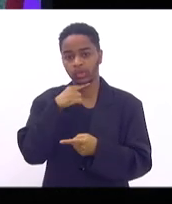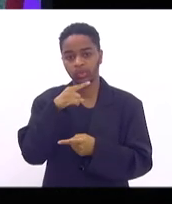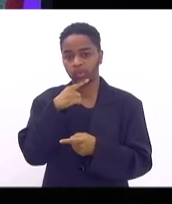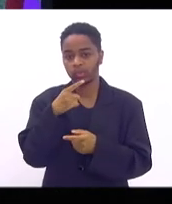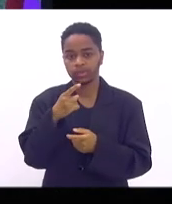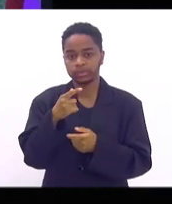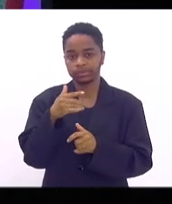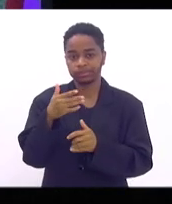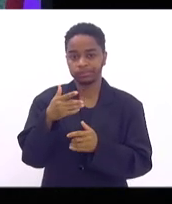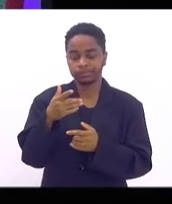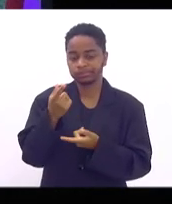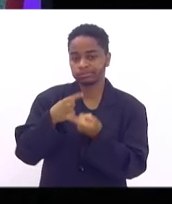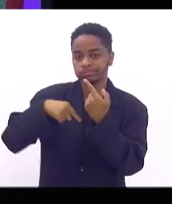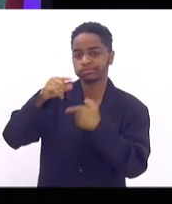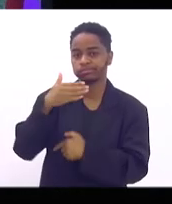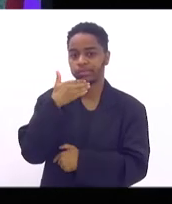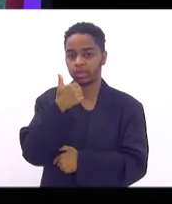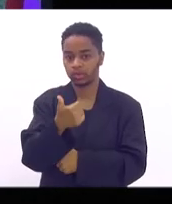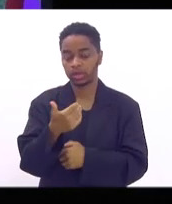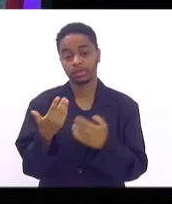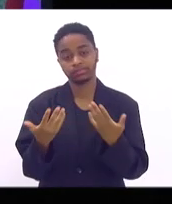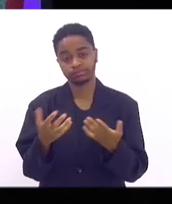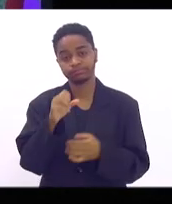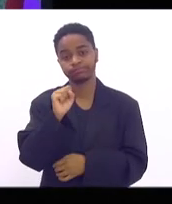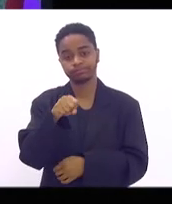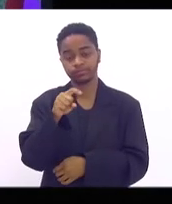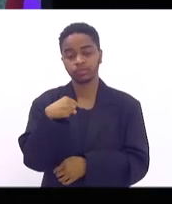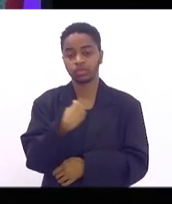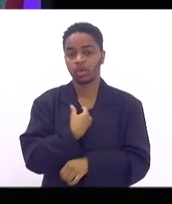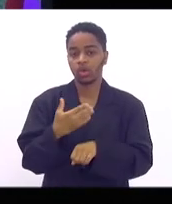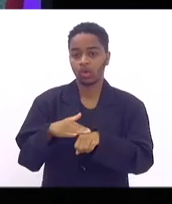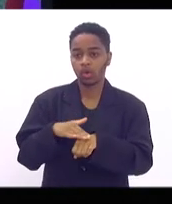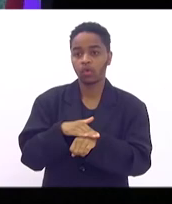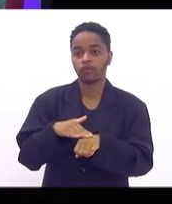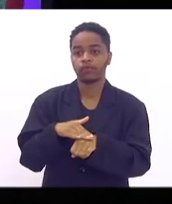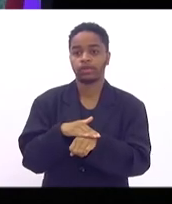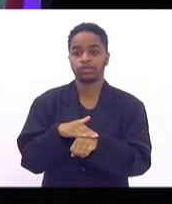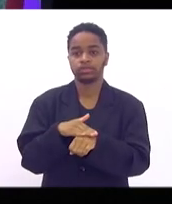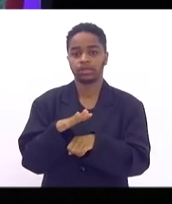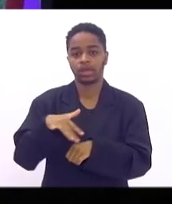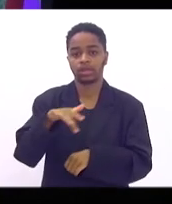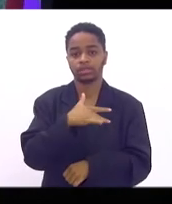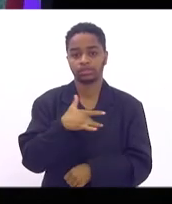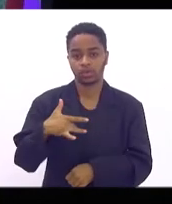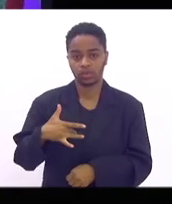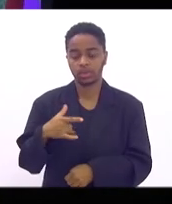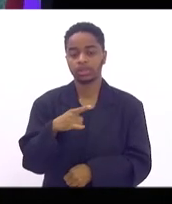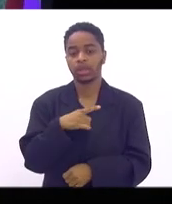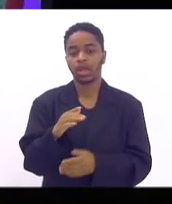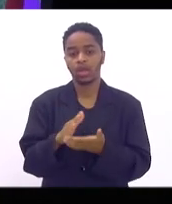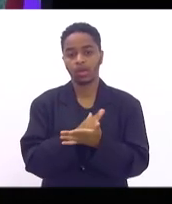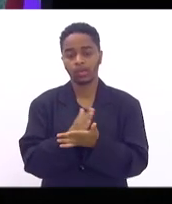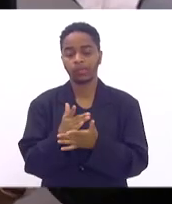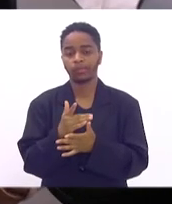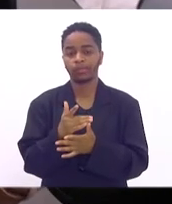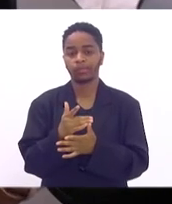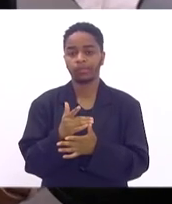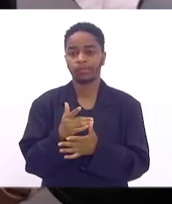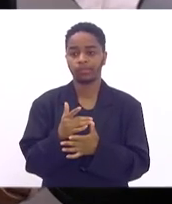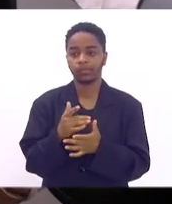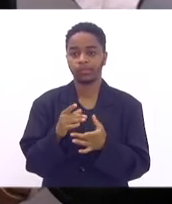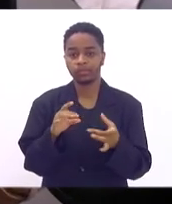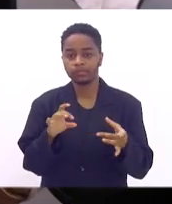recuperar. Então, sim, a gente conversa com a saúde, né? Temos parceiros privilegiados por estarmos